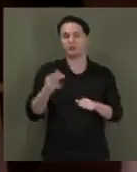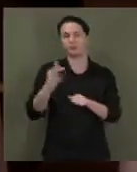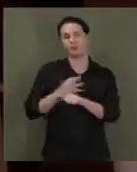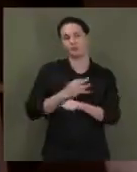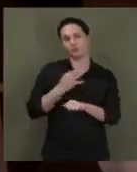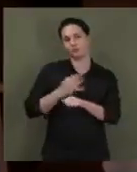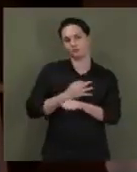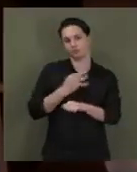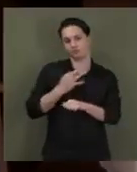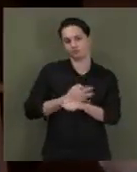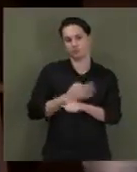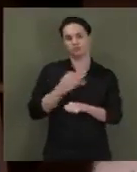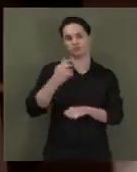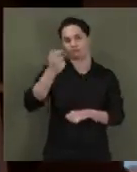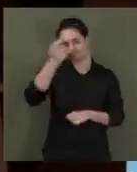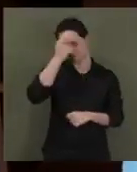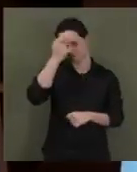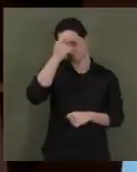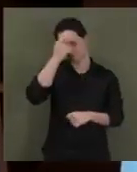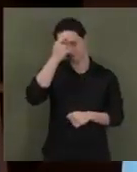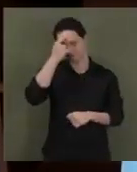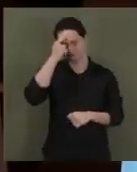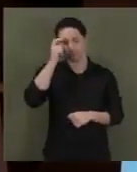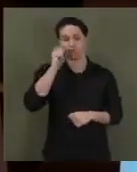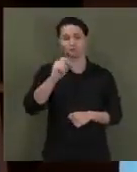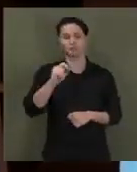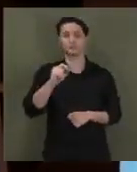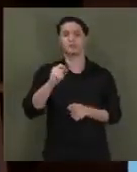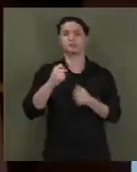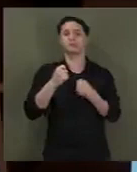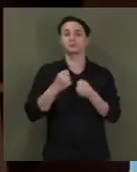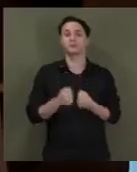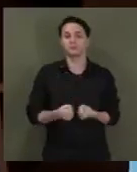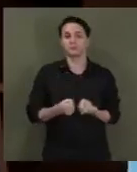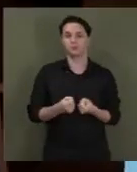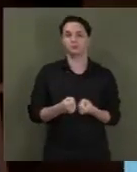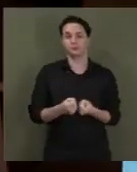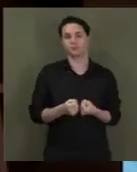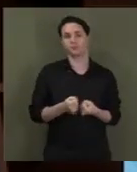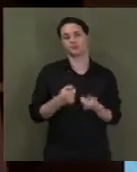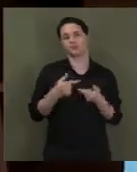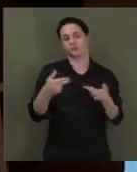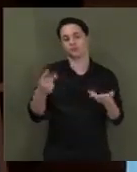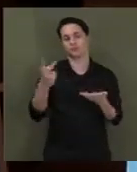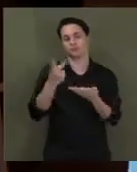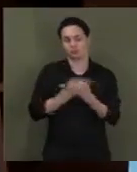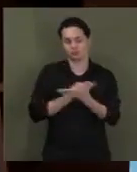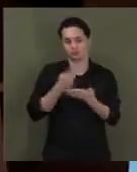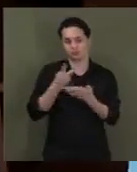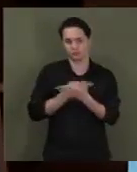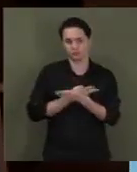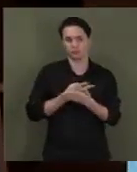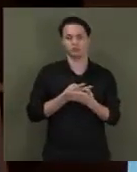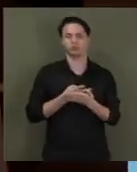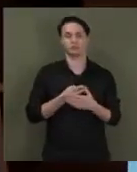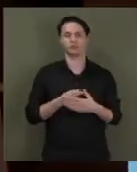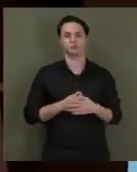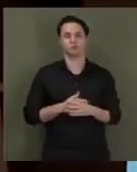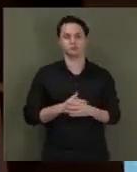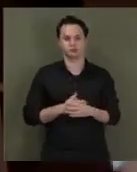suportar conscientemente o fardo que os acontecimentos colocaram sobre